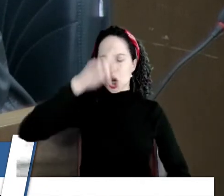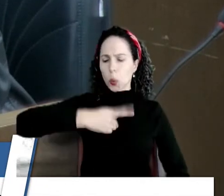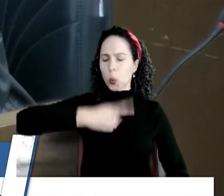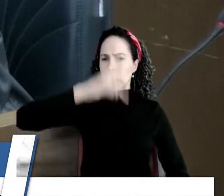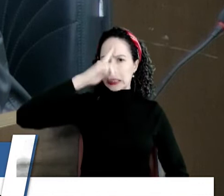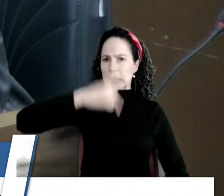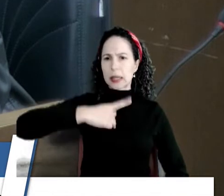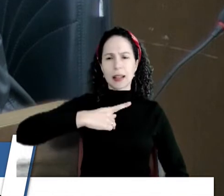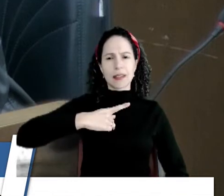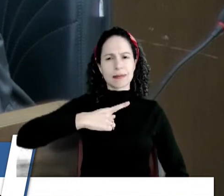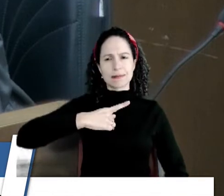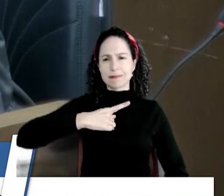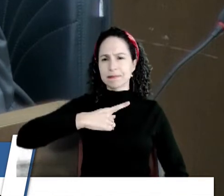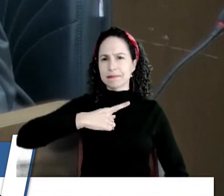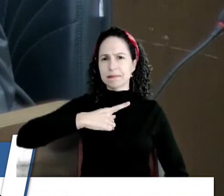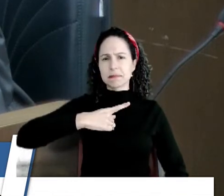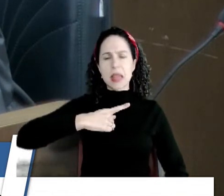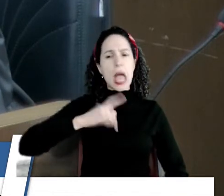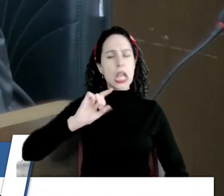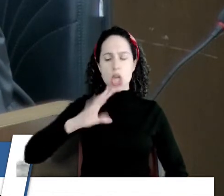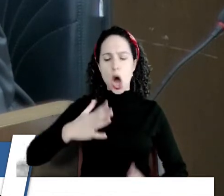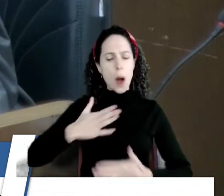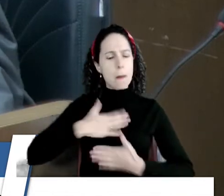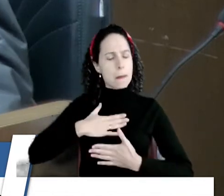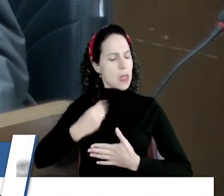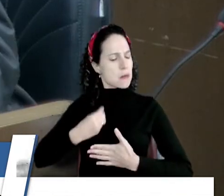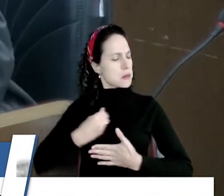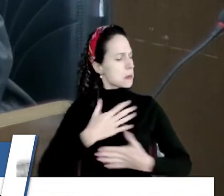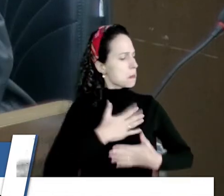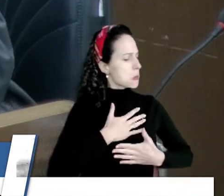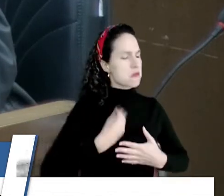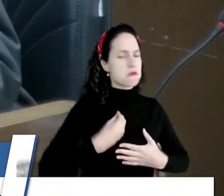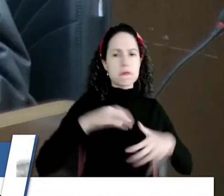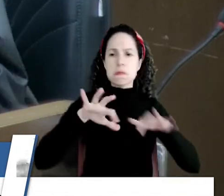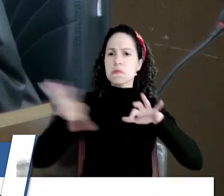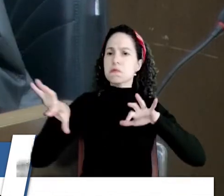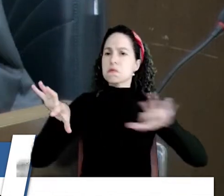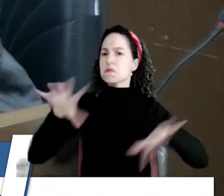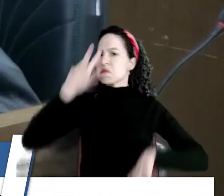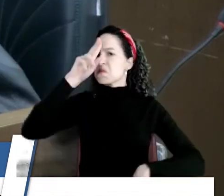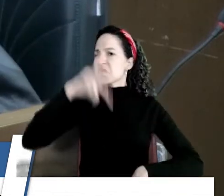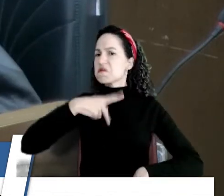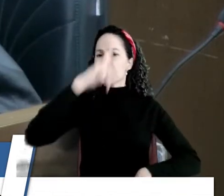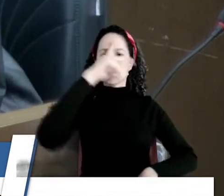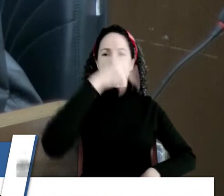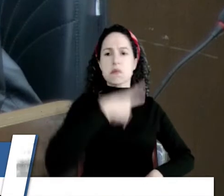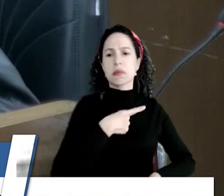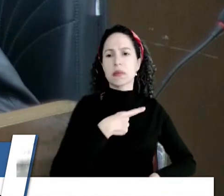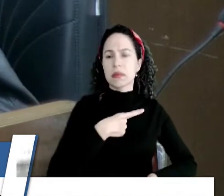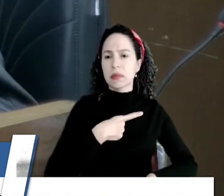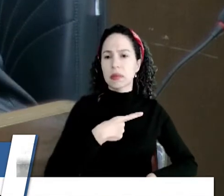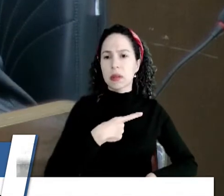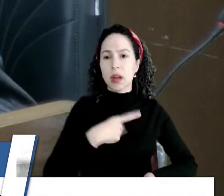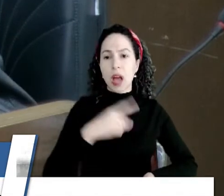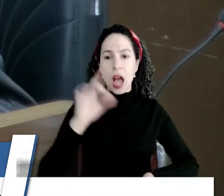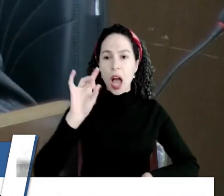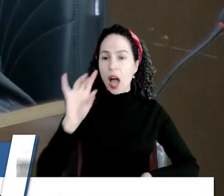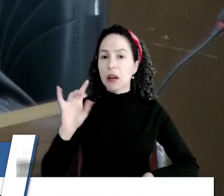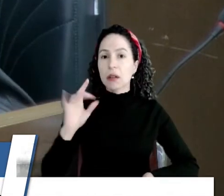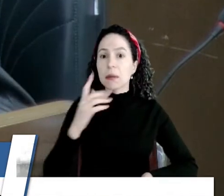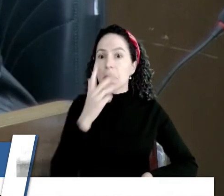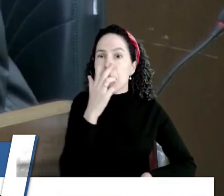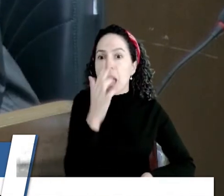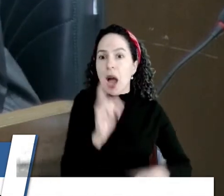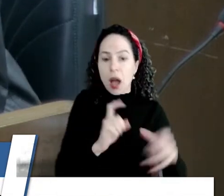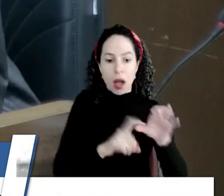seus problemas, cada um com o teu mandato, cada um cuida da... Parece que está assim, não se une, não se